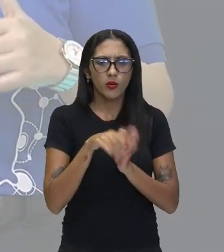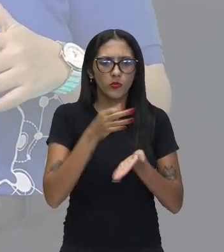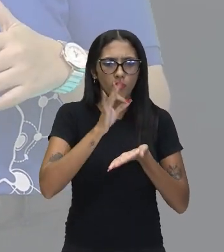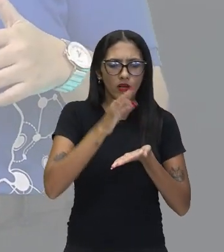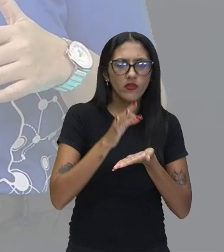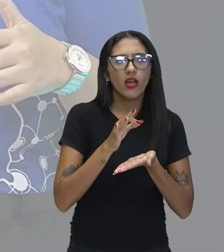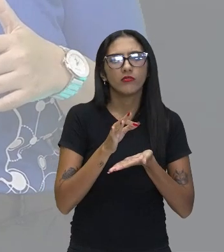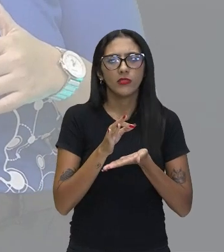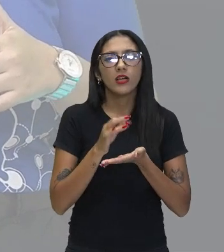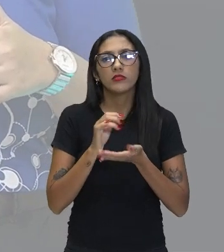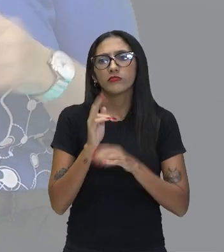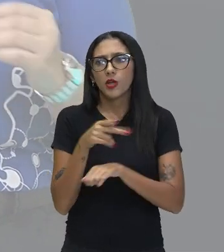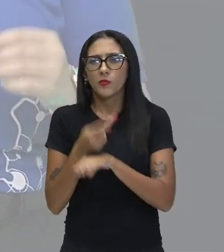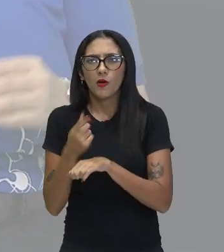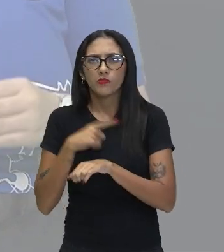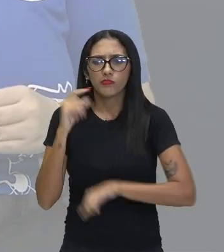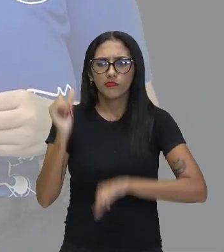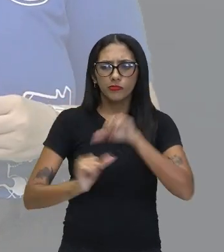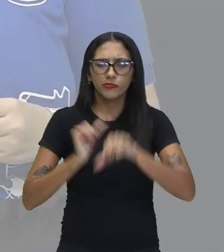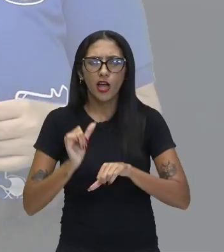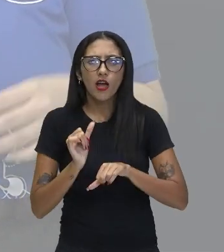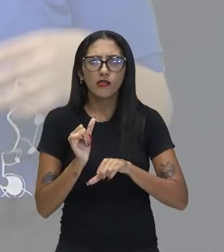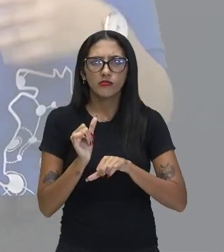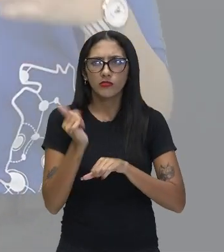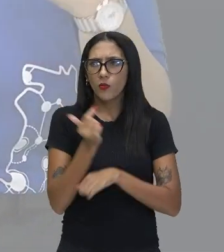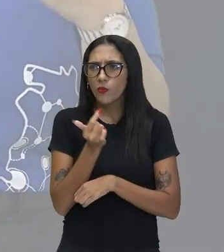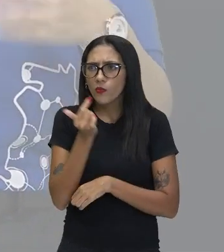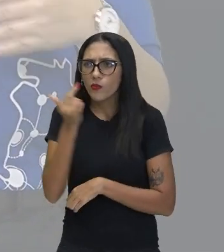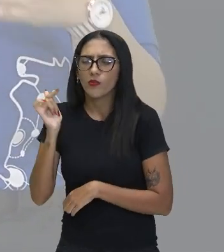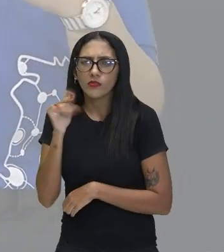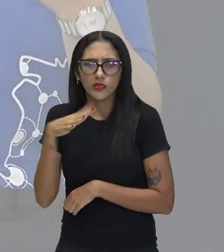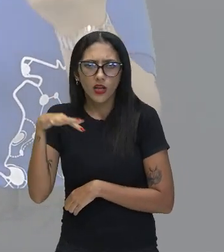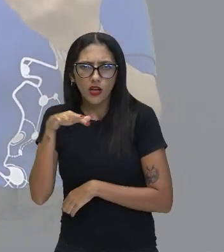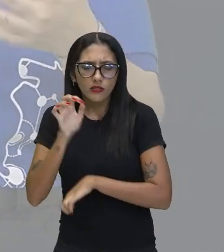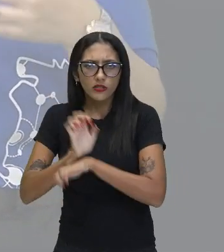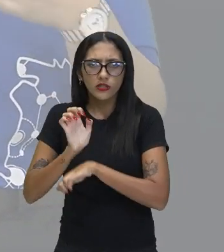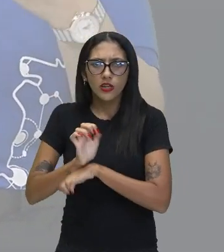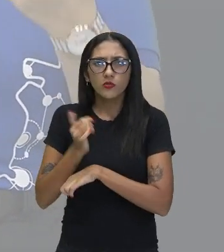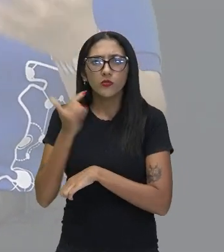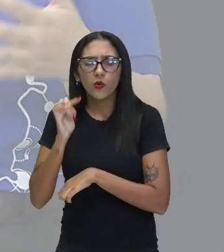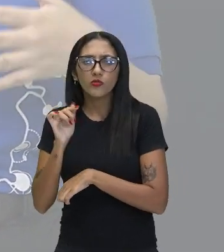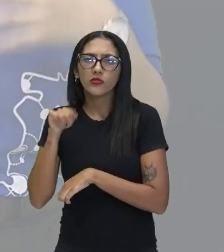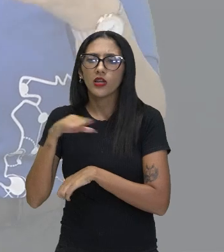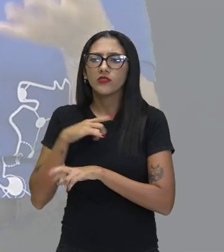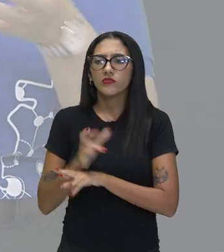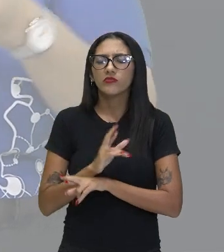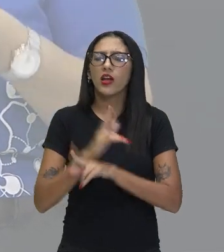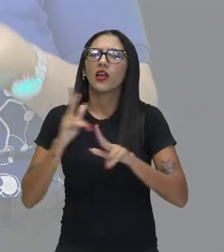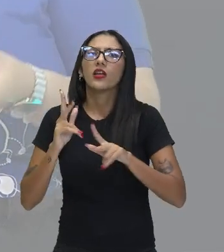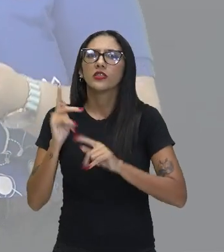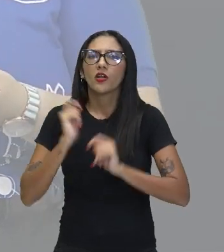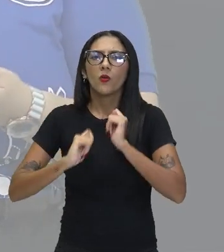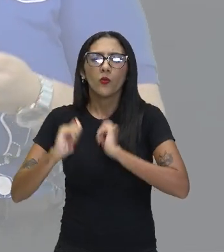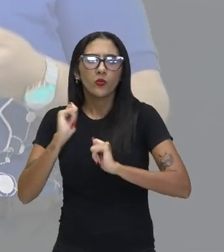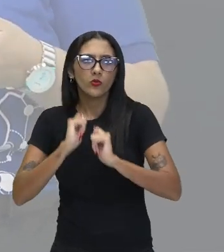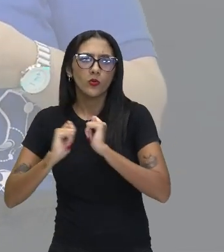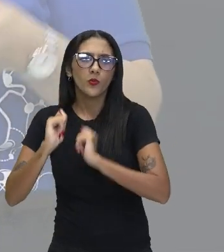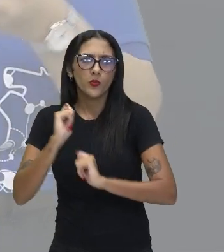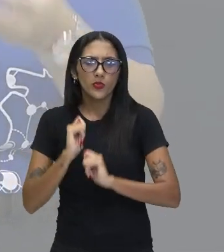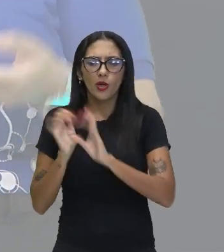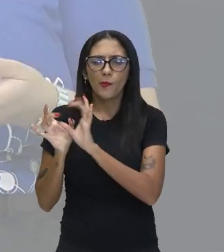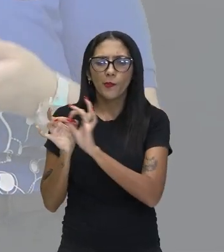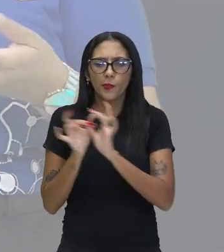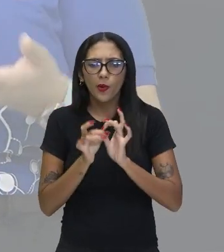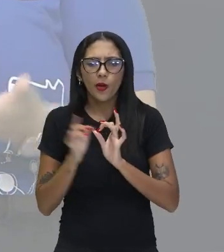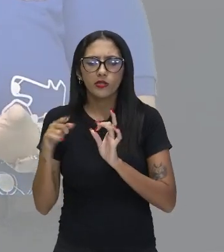era um comandante que vinha lá das Minas Gerais, onde a economia daquele lugar estava ali também muito associada à